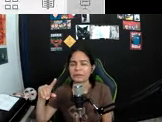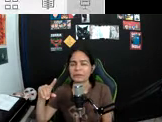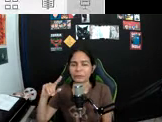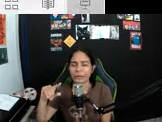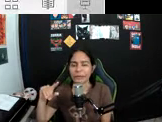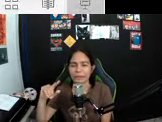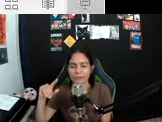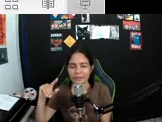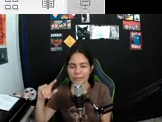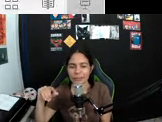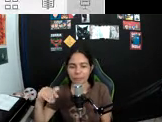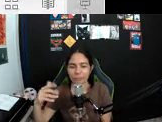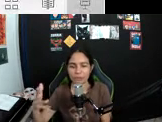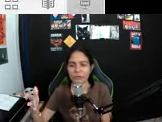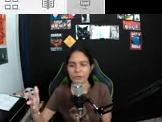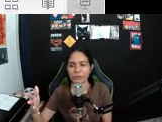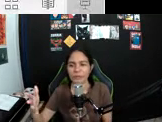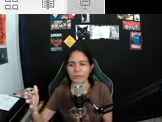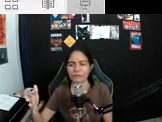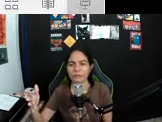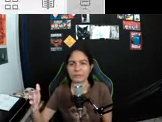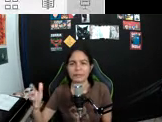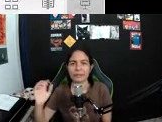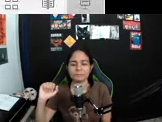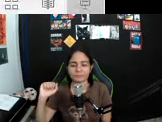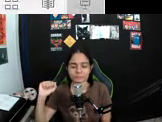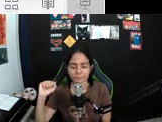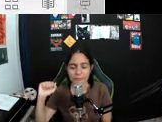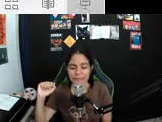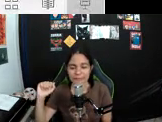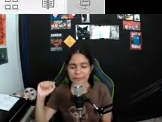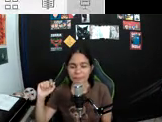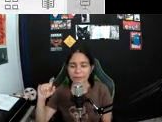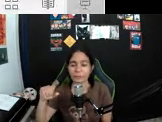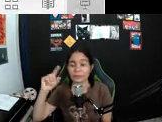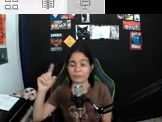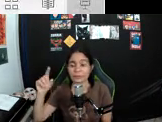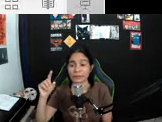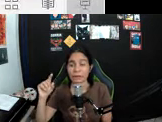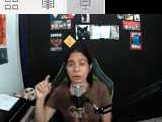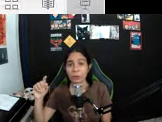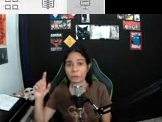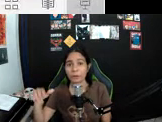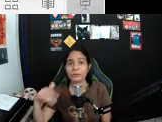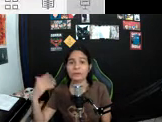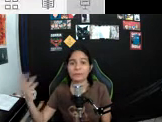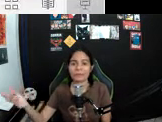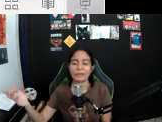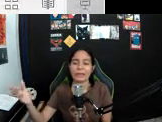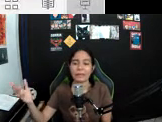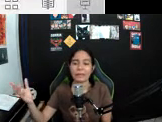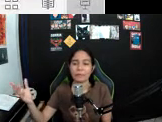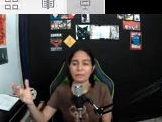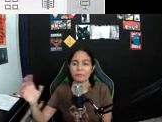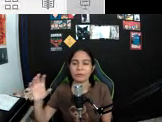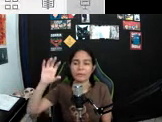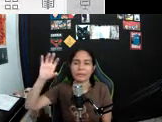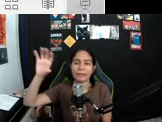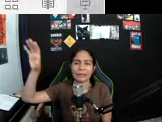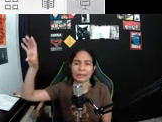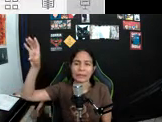mês, Gessandra, que eu fui aí em Lucena, que eu sou fotógrafa também, né? Vocês sabem, aí eu fui fazer uma foto e eu só